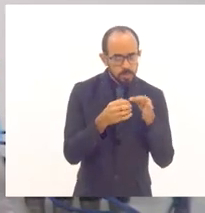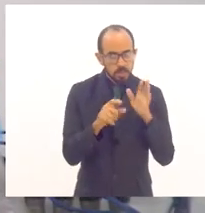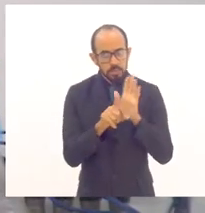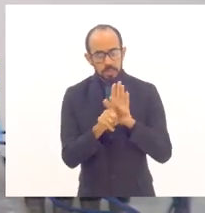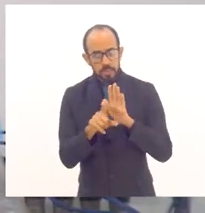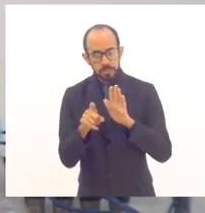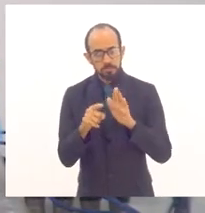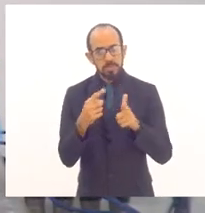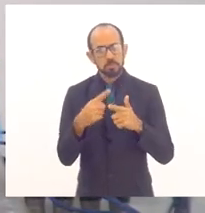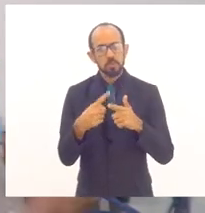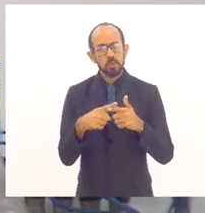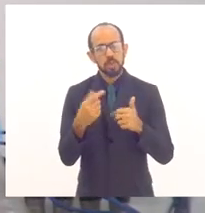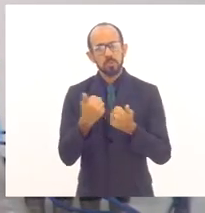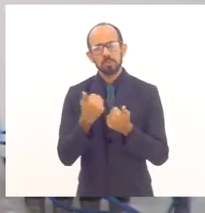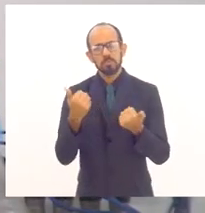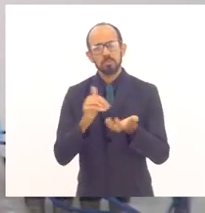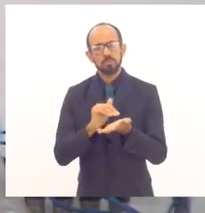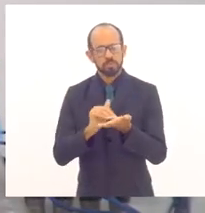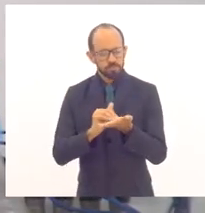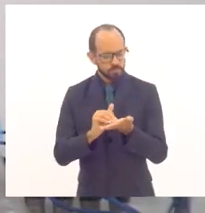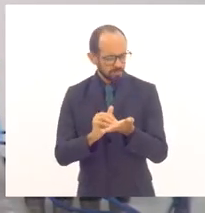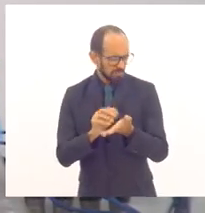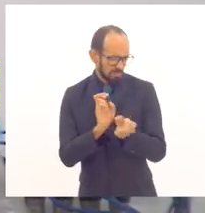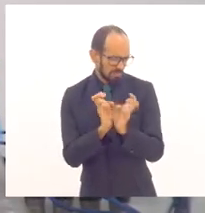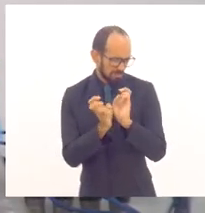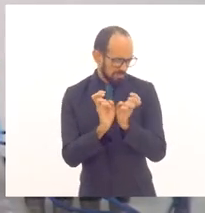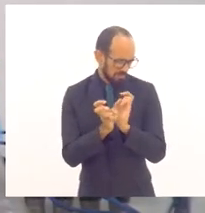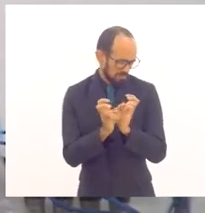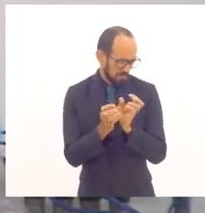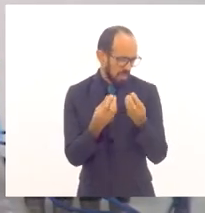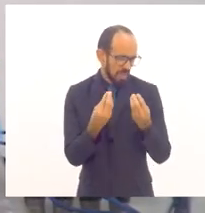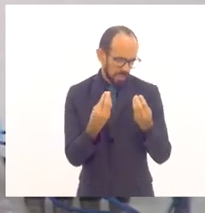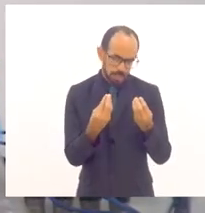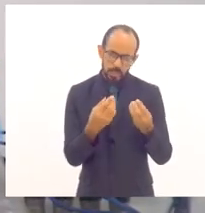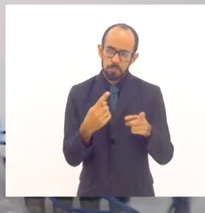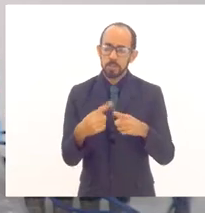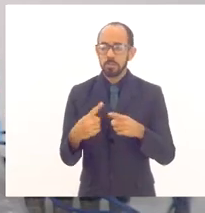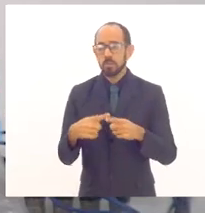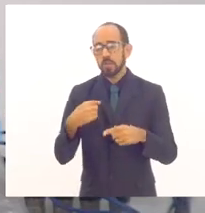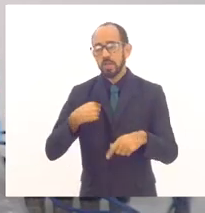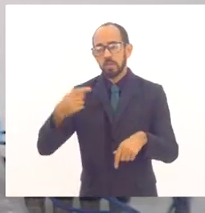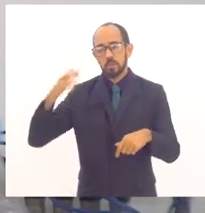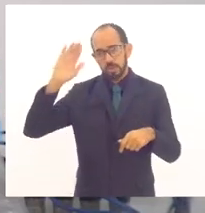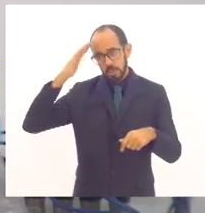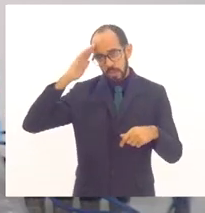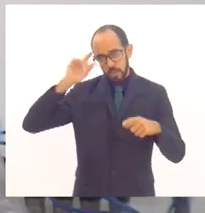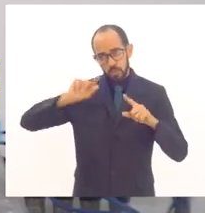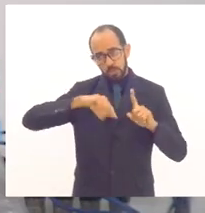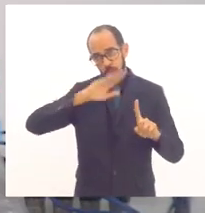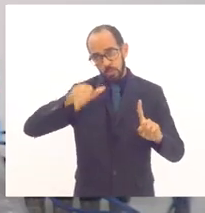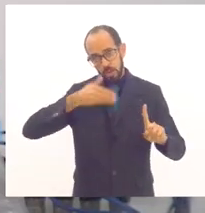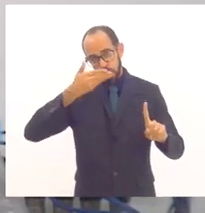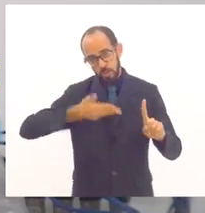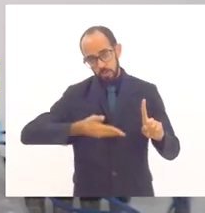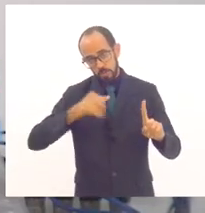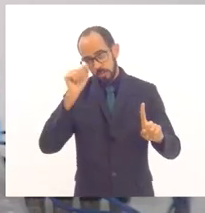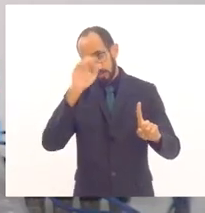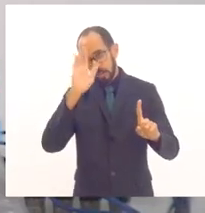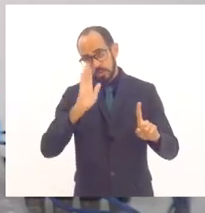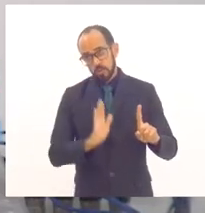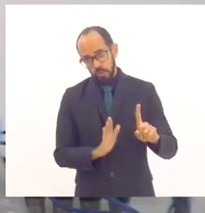que uma superintendente de museus tem a ver com a capoeira, né? Porque, assim, eu entendo que, com o reconhecimento nacional,